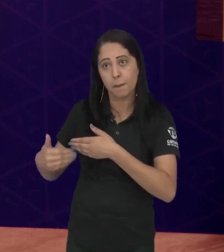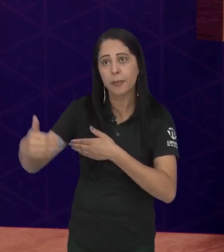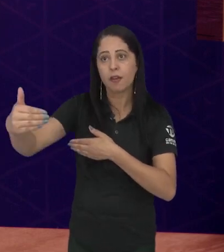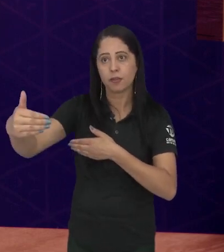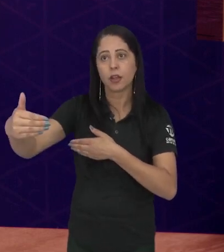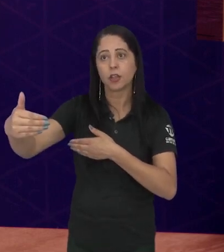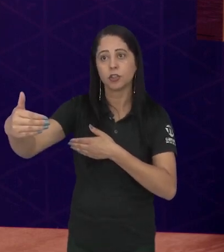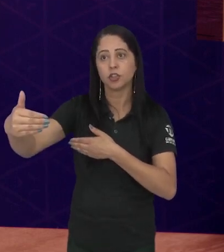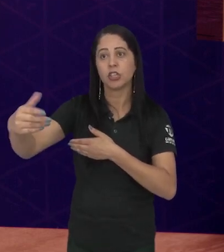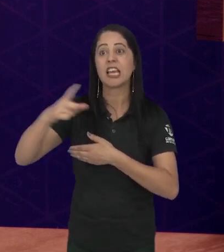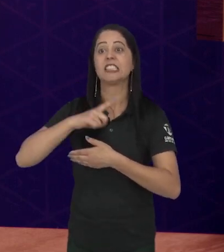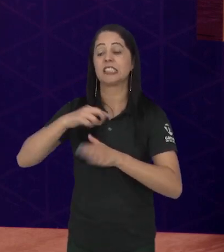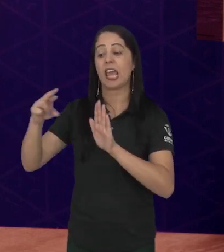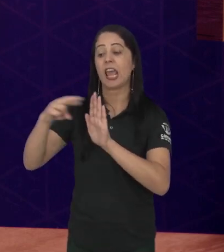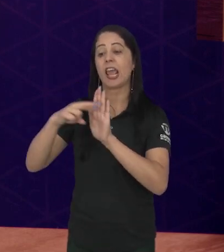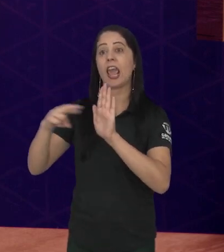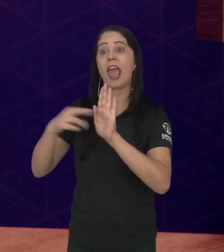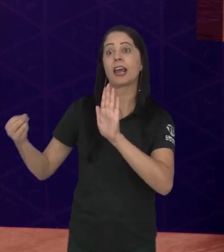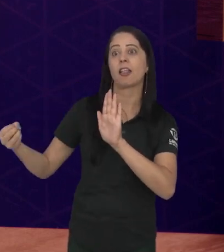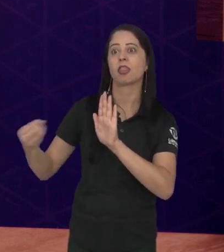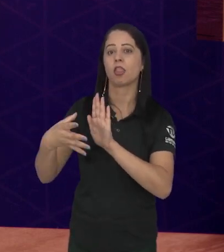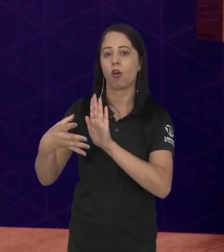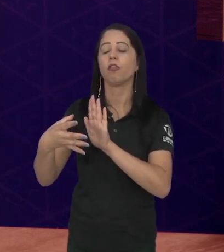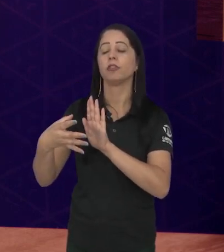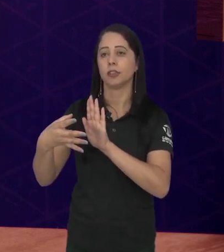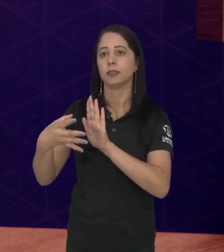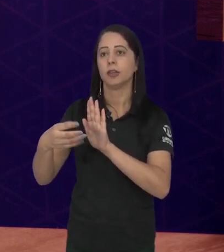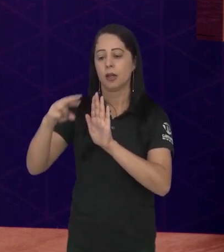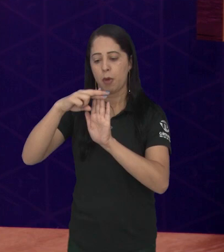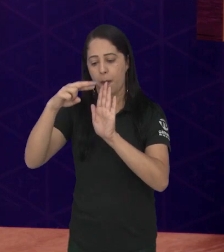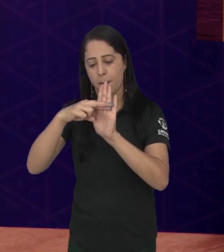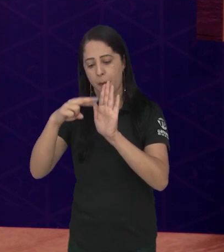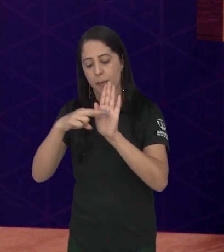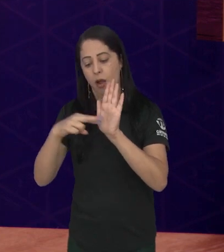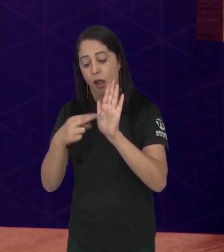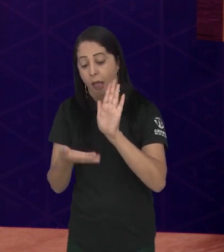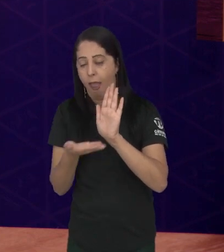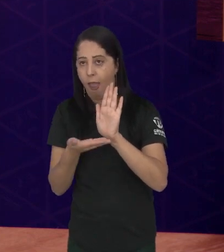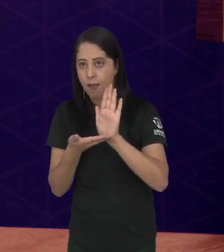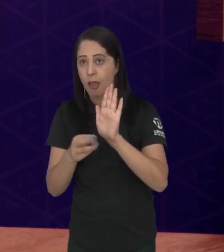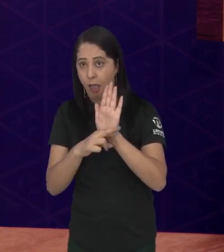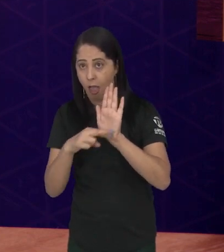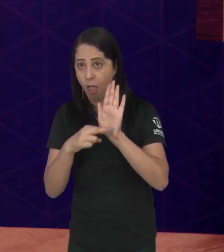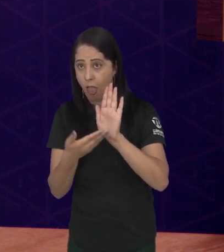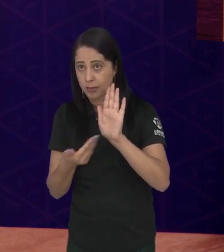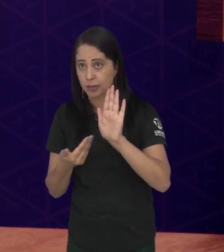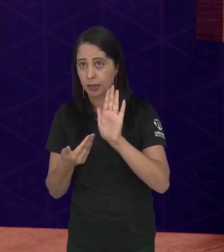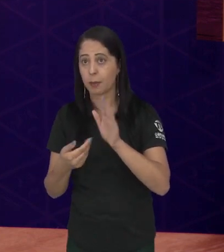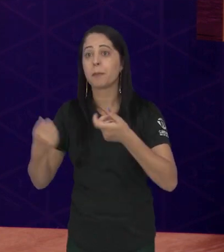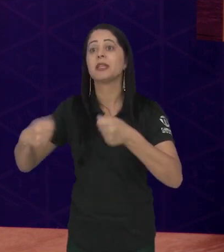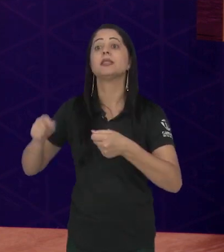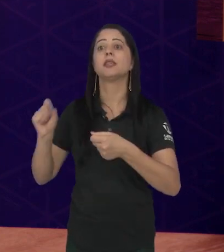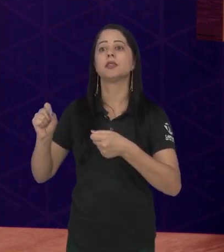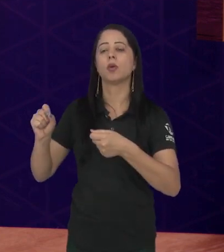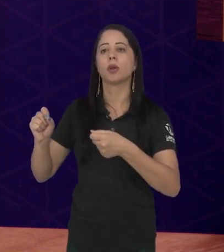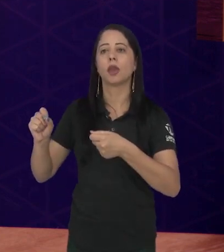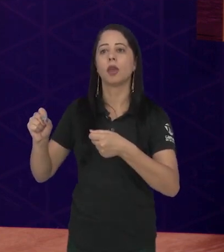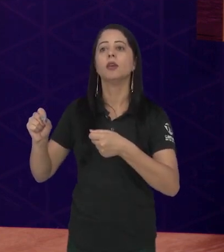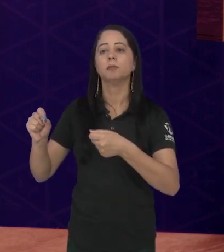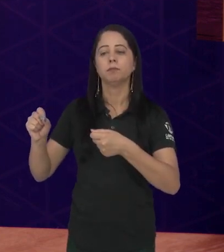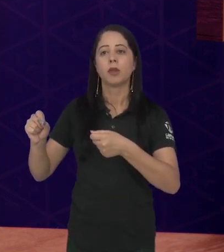ter uma cota, vamos dizer assim, mais um critério, né? De que a produção vai ter que englobar